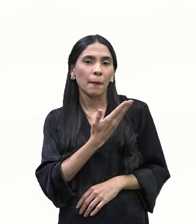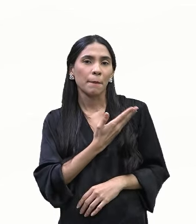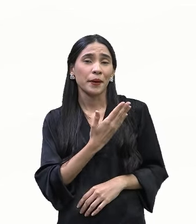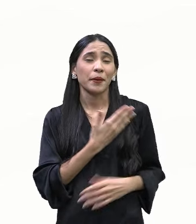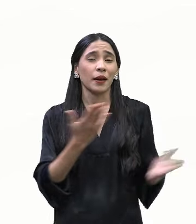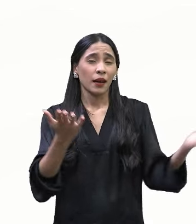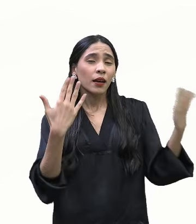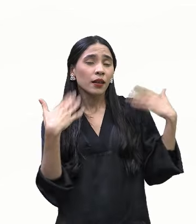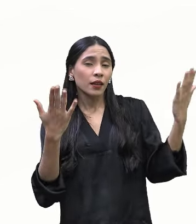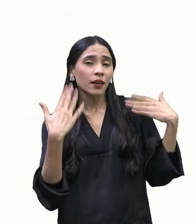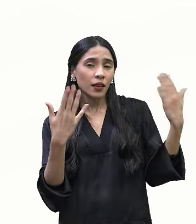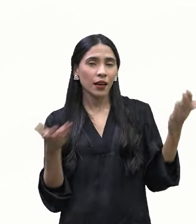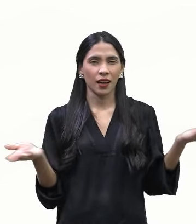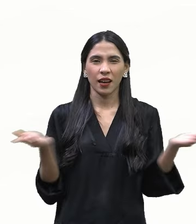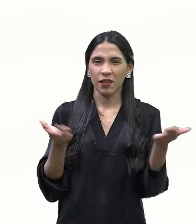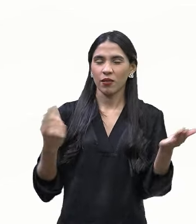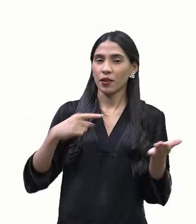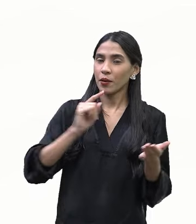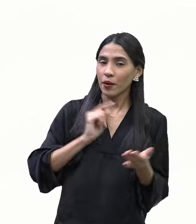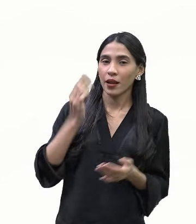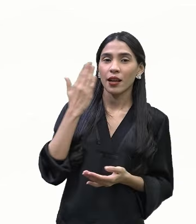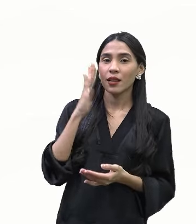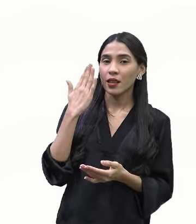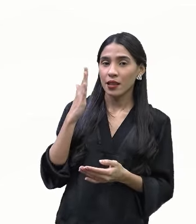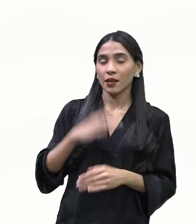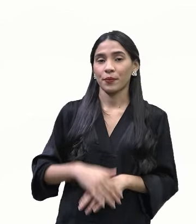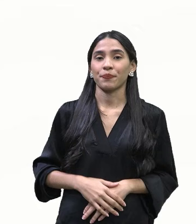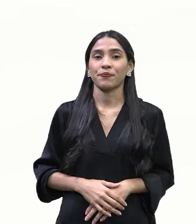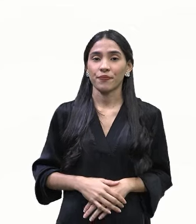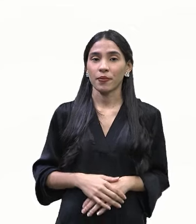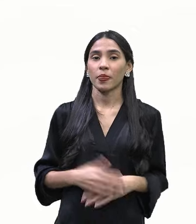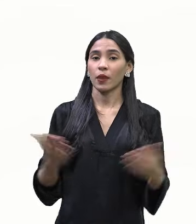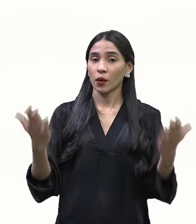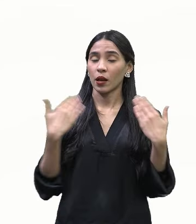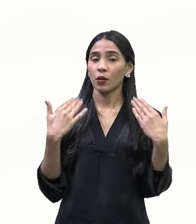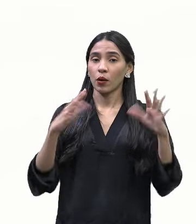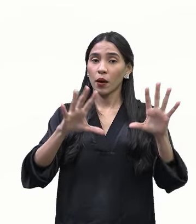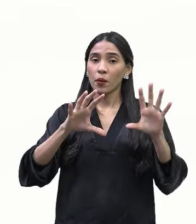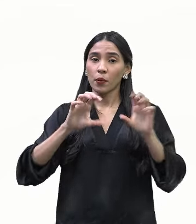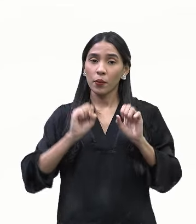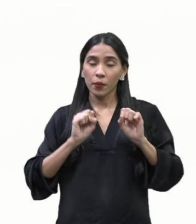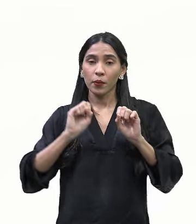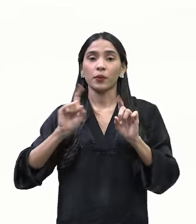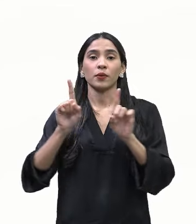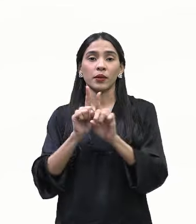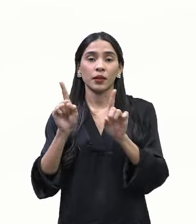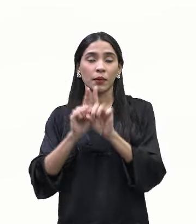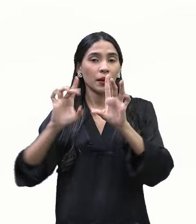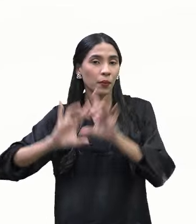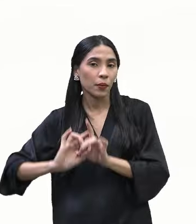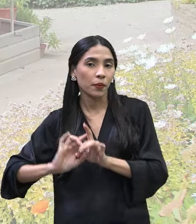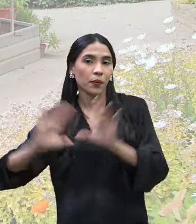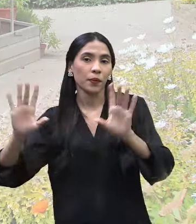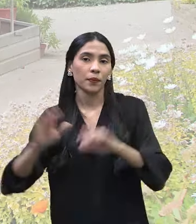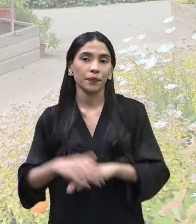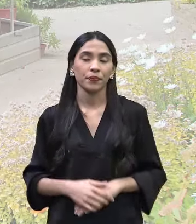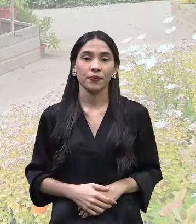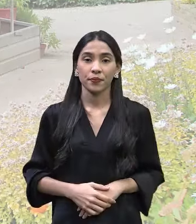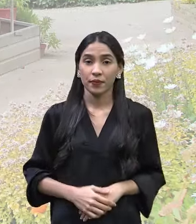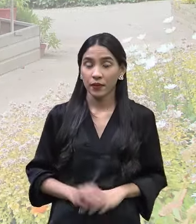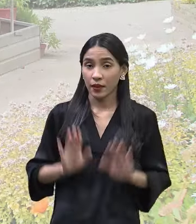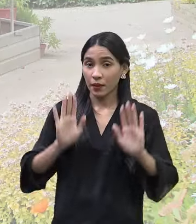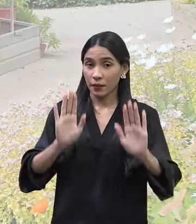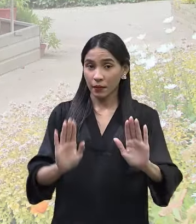no quente, e agora a gente entendeu esse calor absorvido e esse calor, né, liberado.